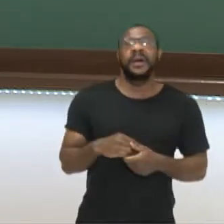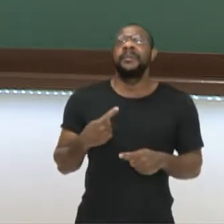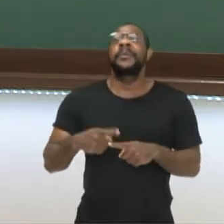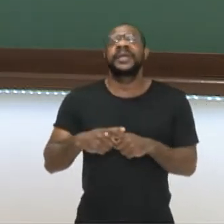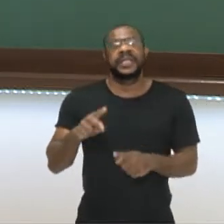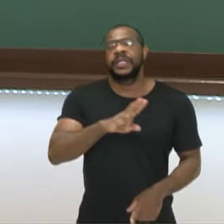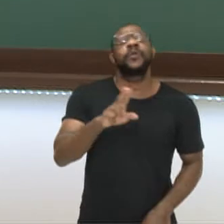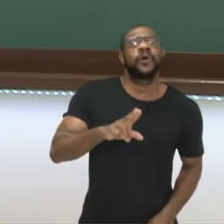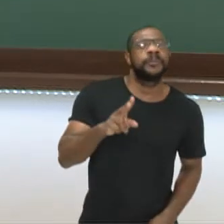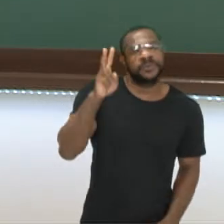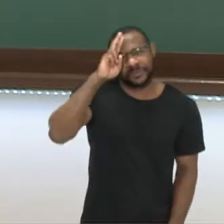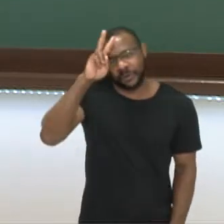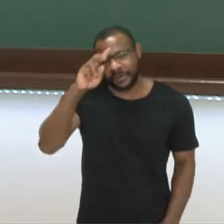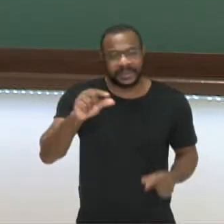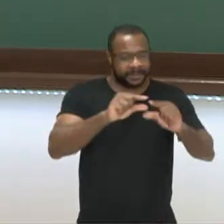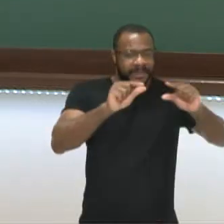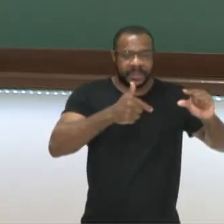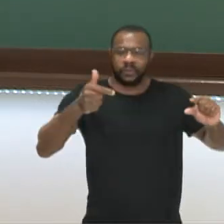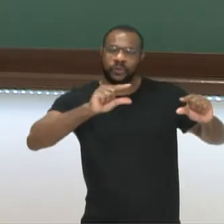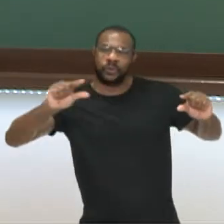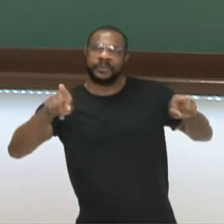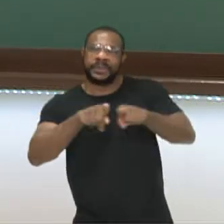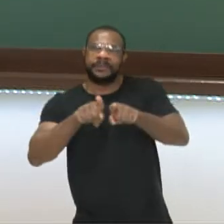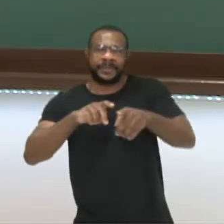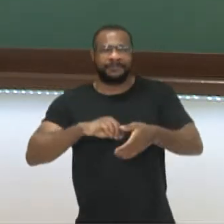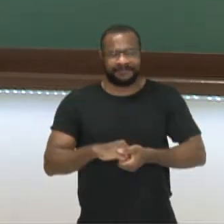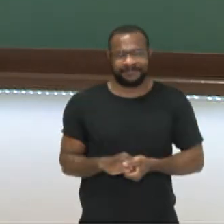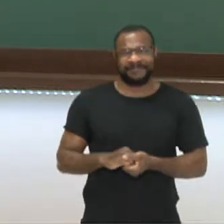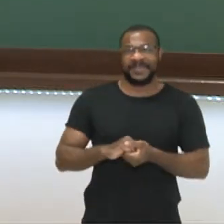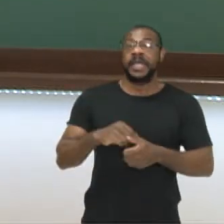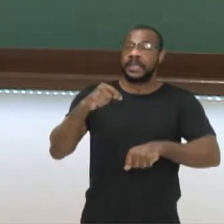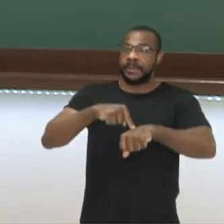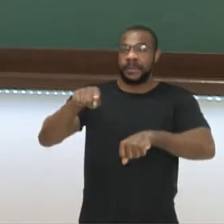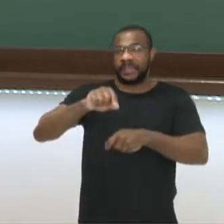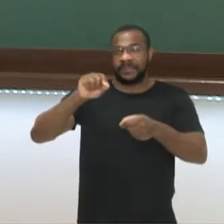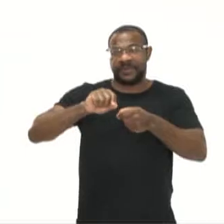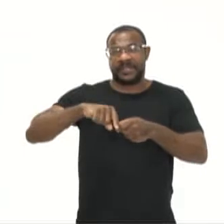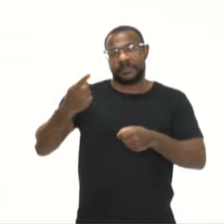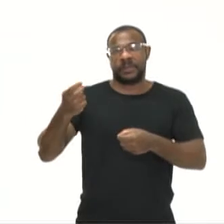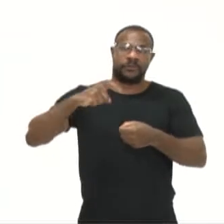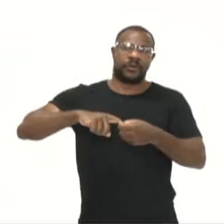nome? O que seu sobrenome carrega de história? Um tempinho para você.